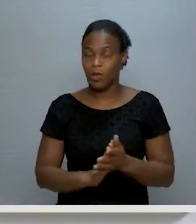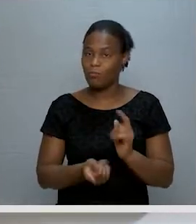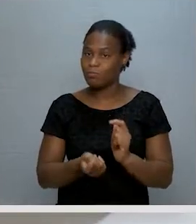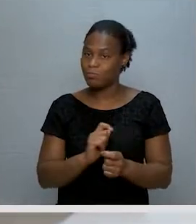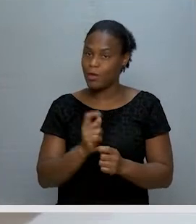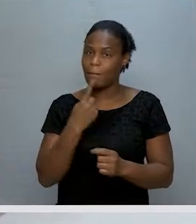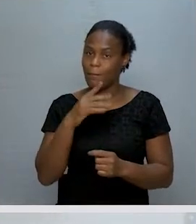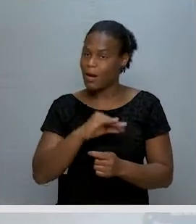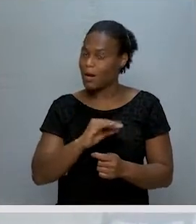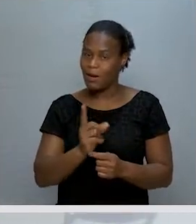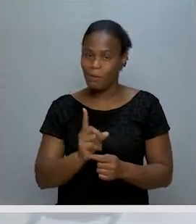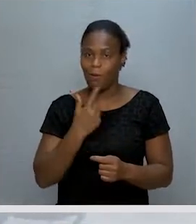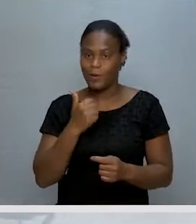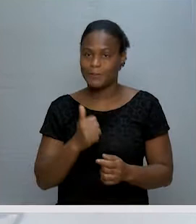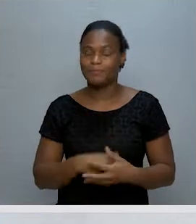Então,